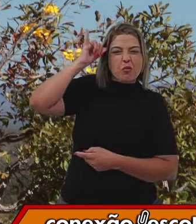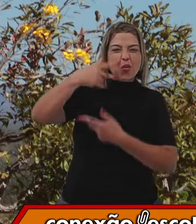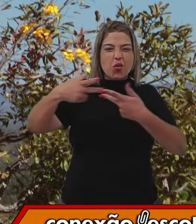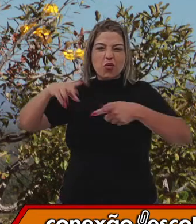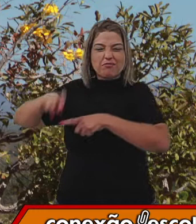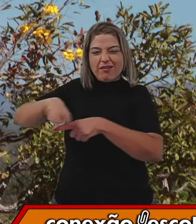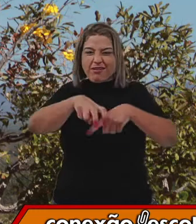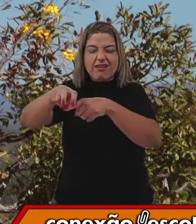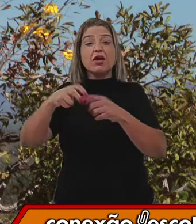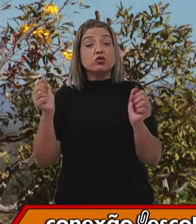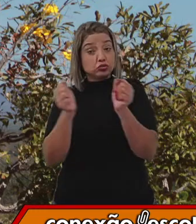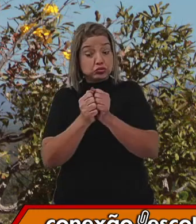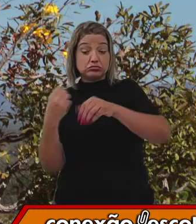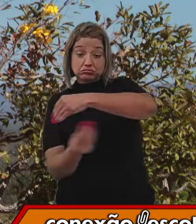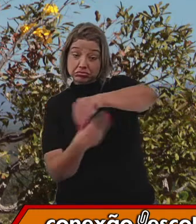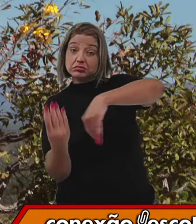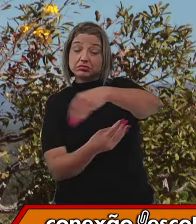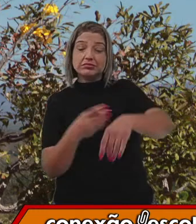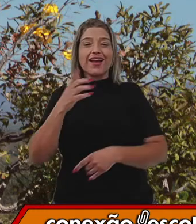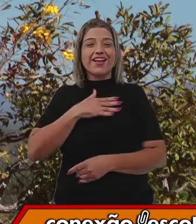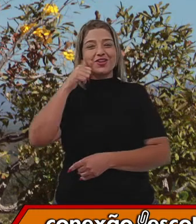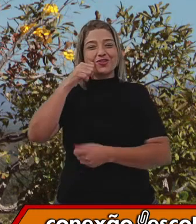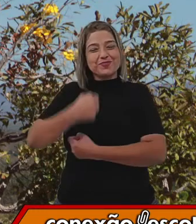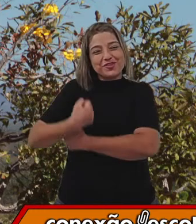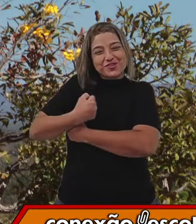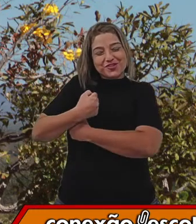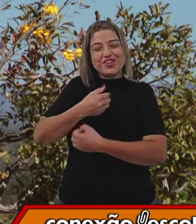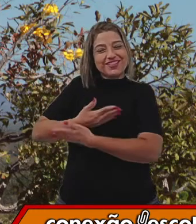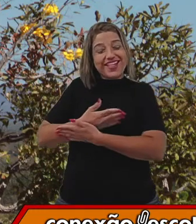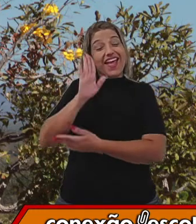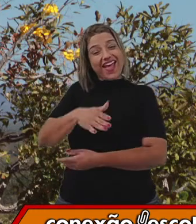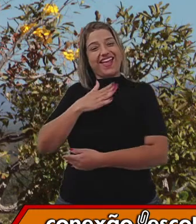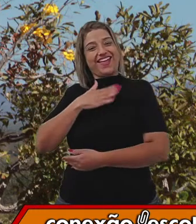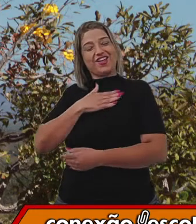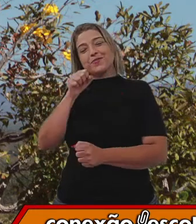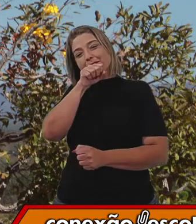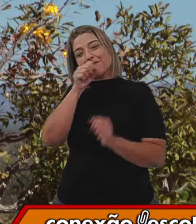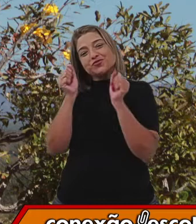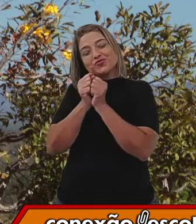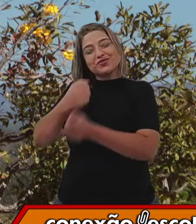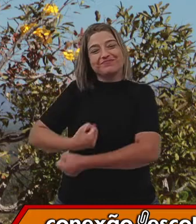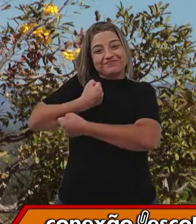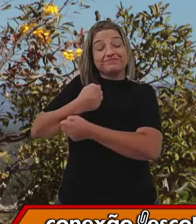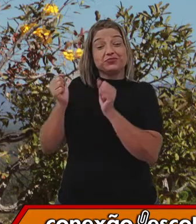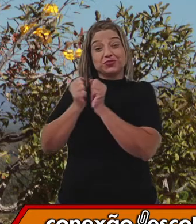sou eu, pessoal, no colo da minha mamãe. A minha mãe, Ciomara, cantava junto com o